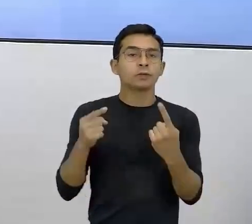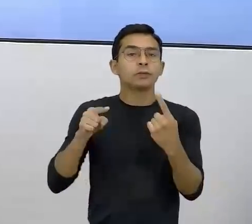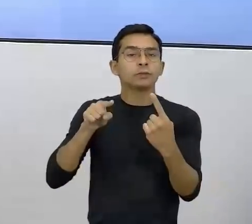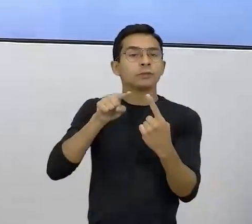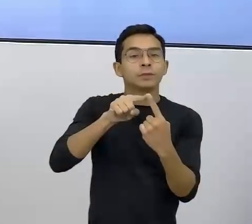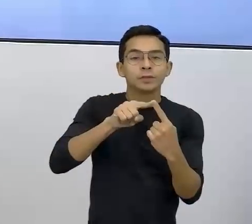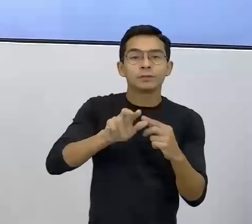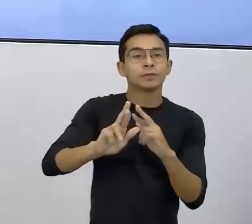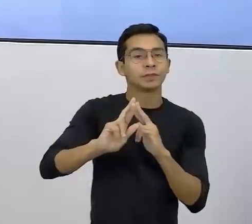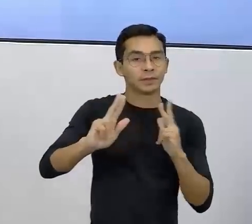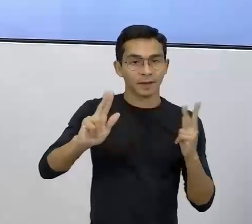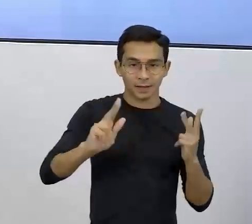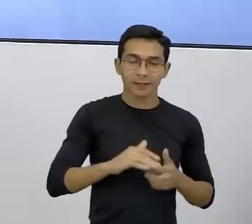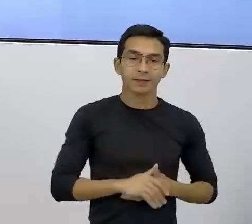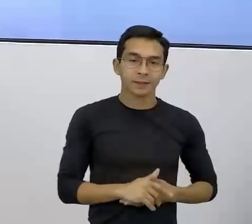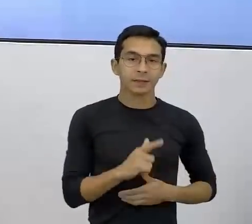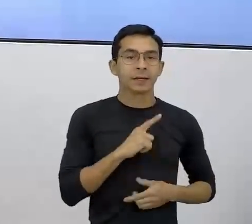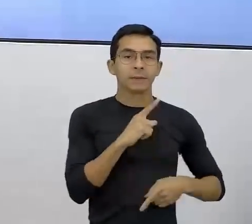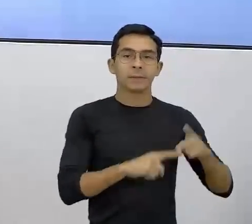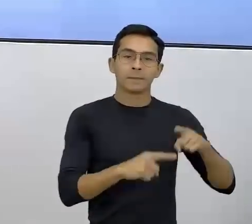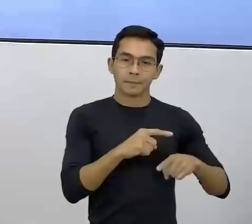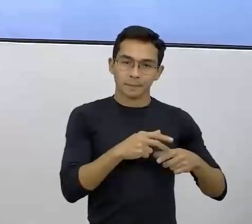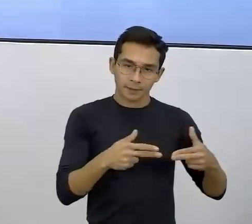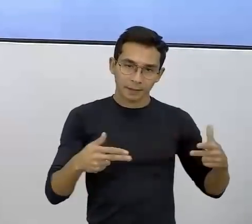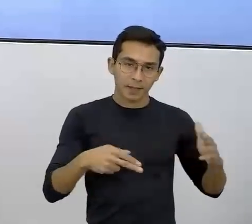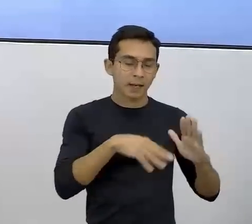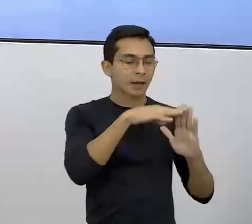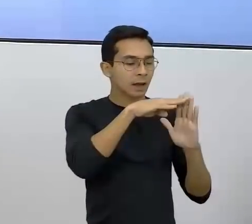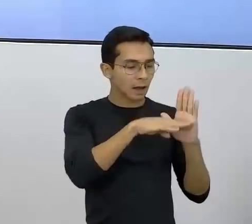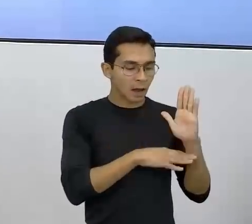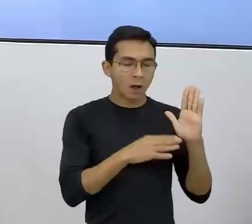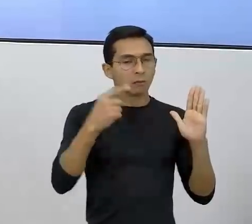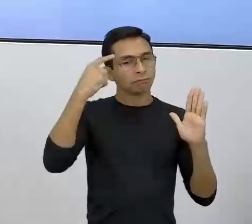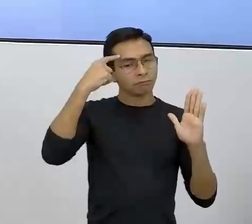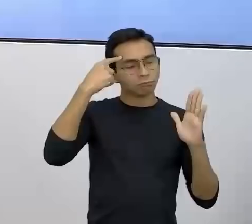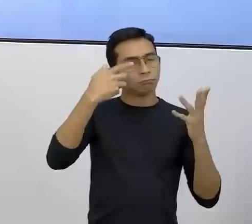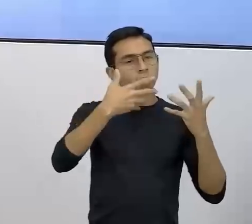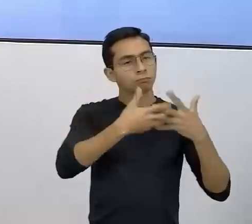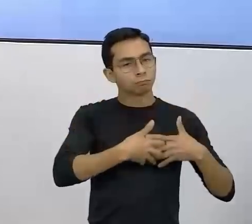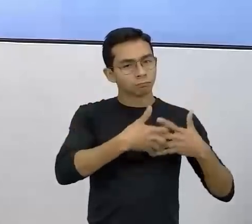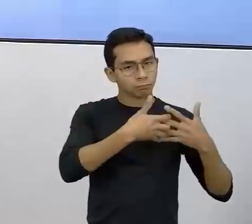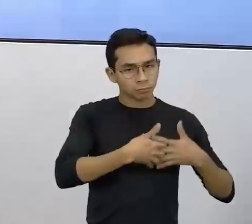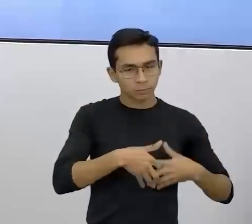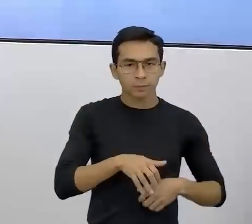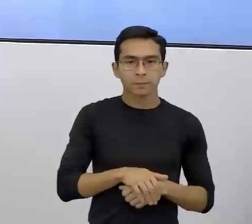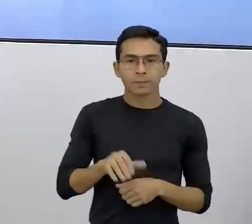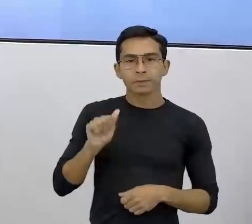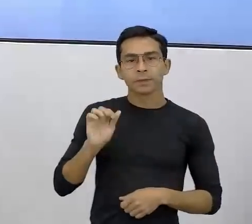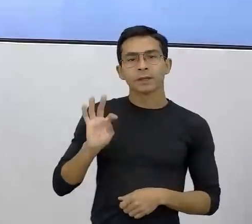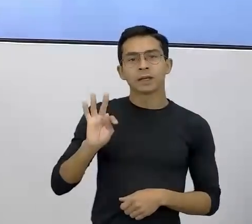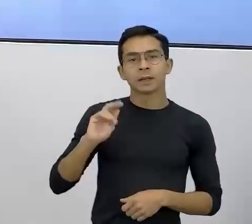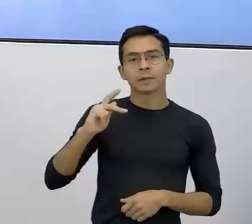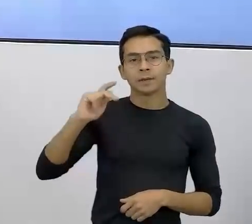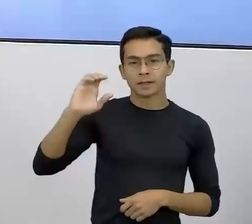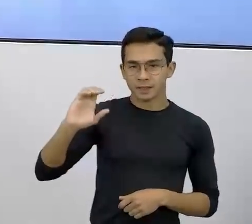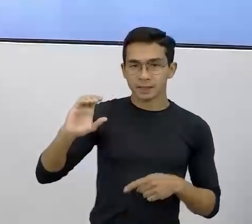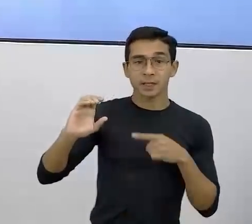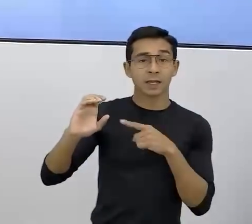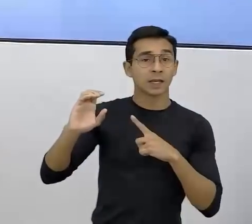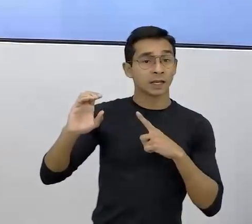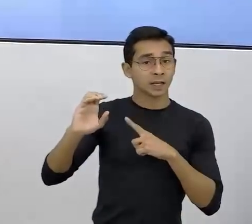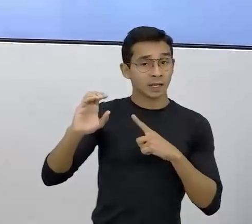a gente tem um material que chama reflexão, um ATPC para pensarmos juntos, né? Então, estamos planejando